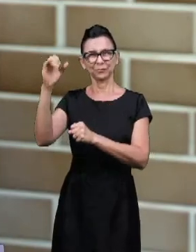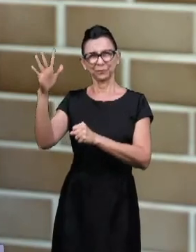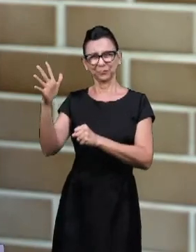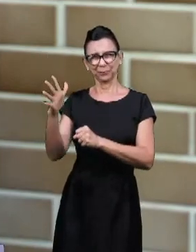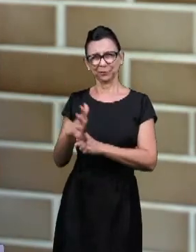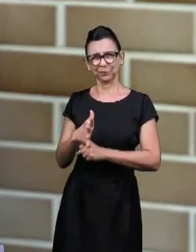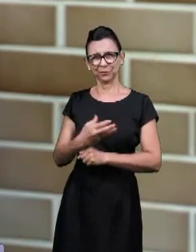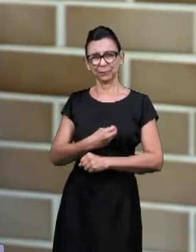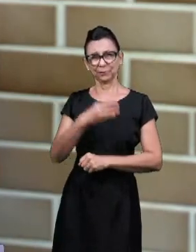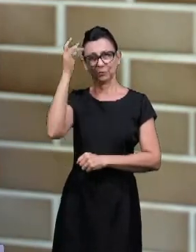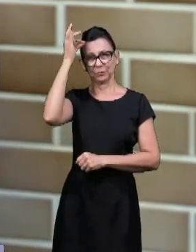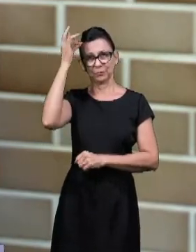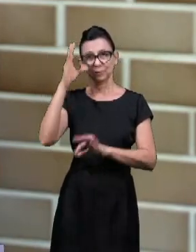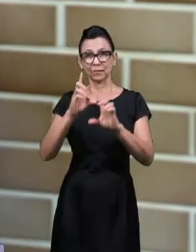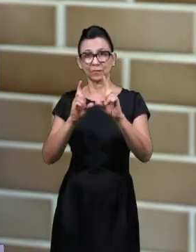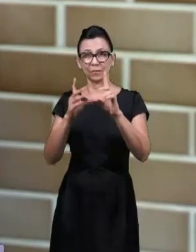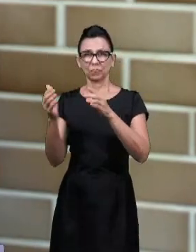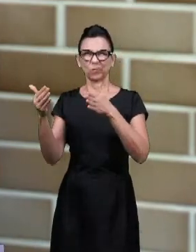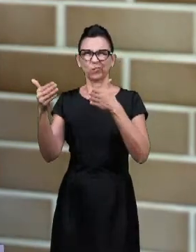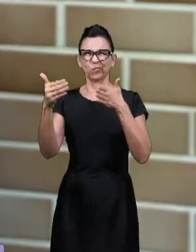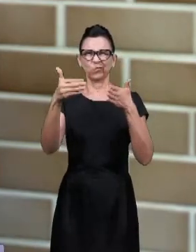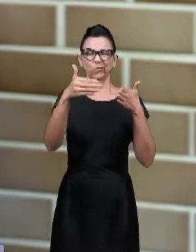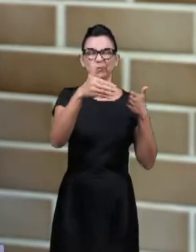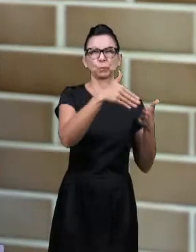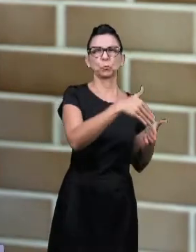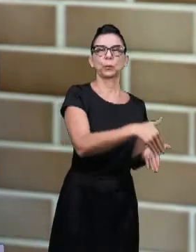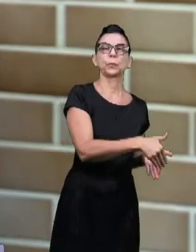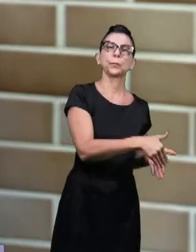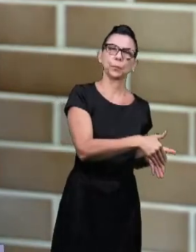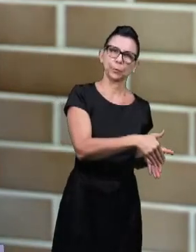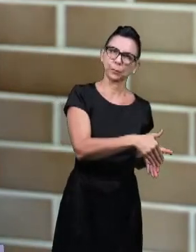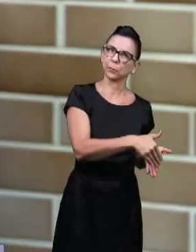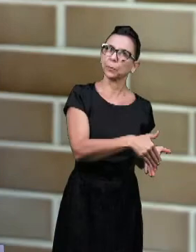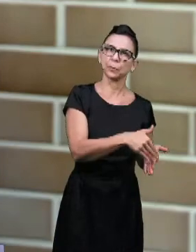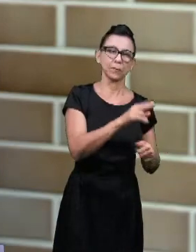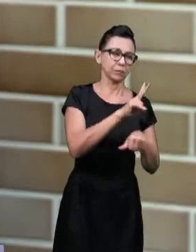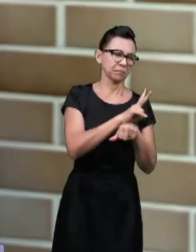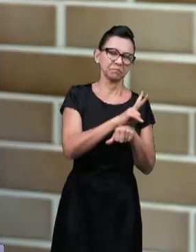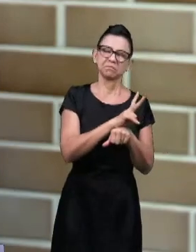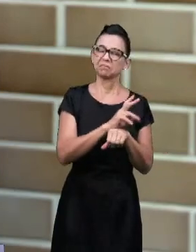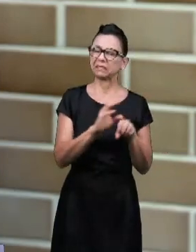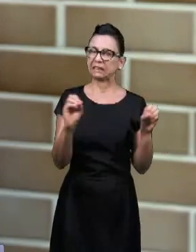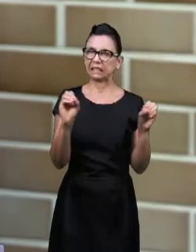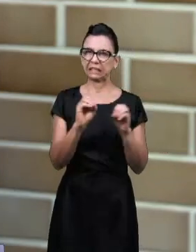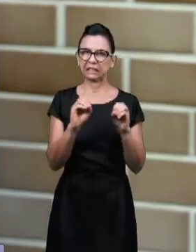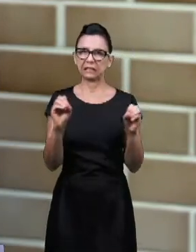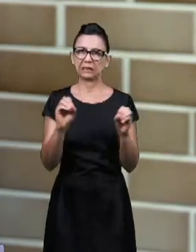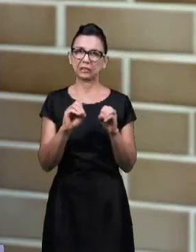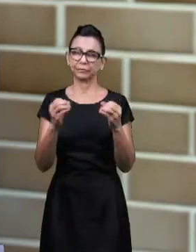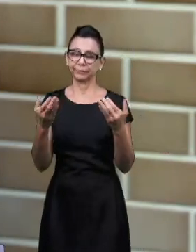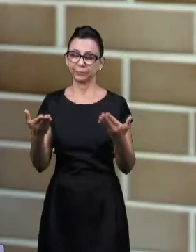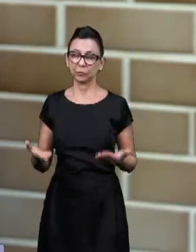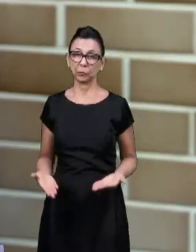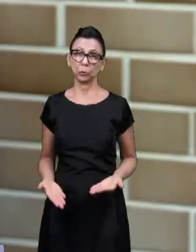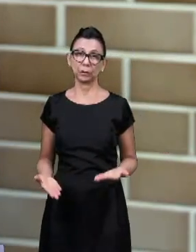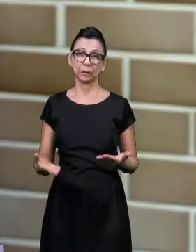espiritual e doutrinária. E vemos que a igreja de Sardes ela não vigiou, e por causa disso as suas vestes